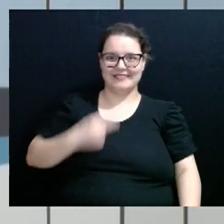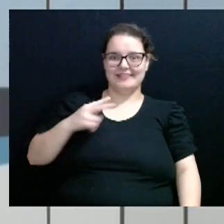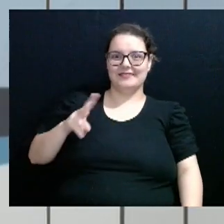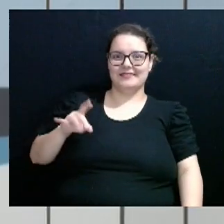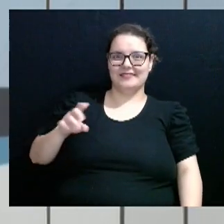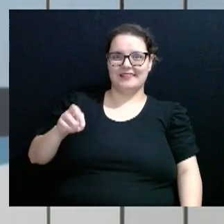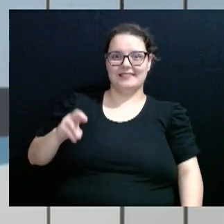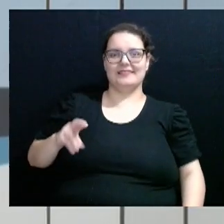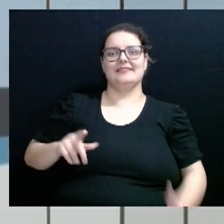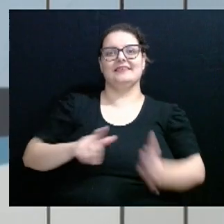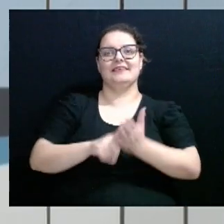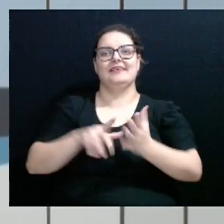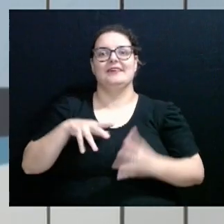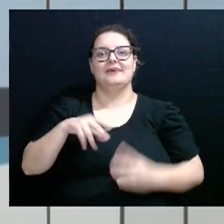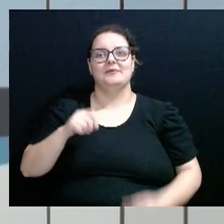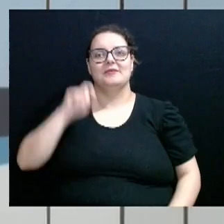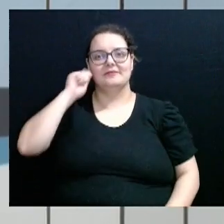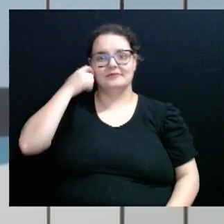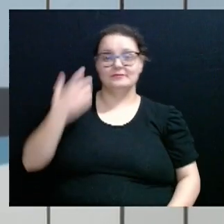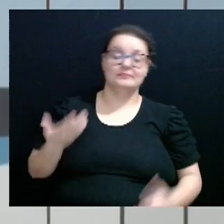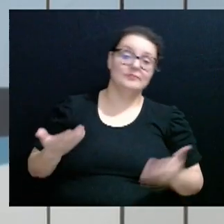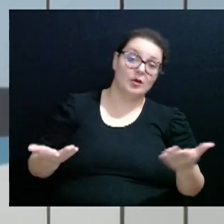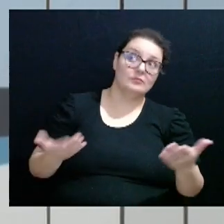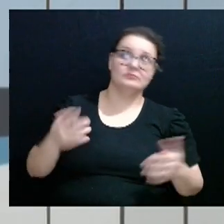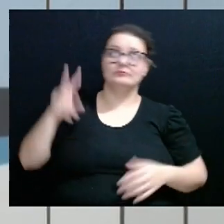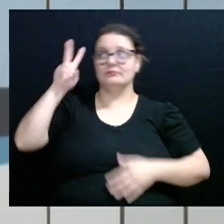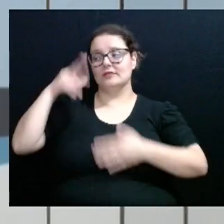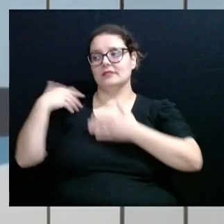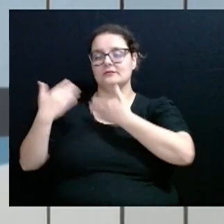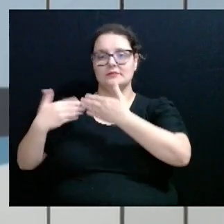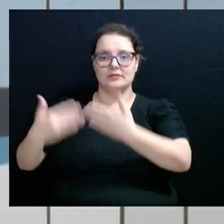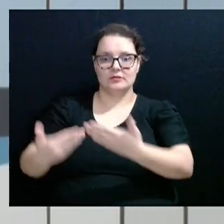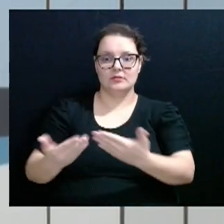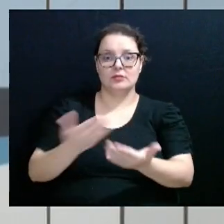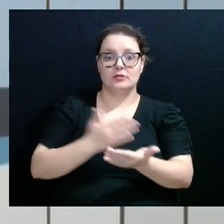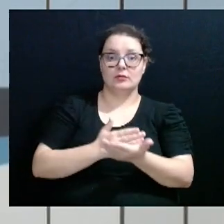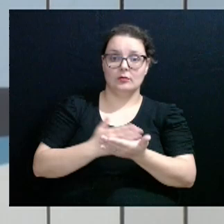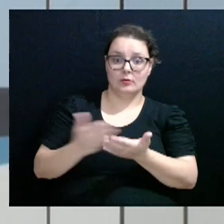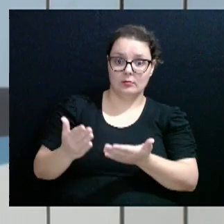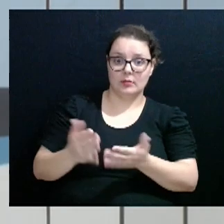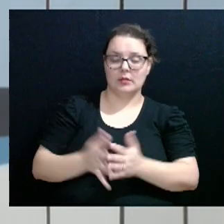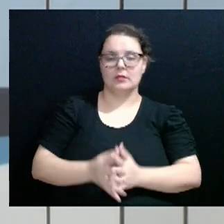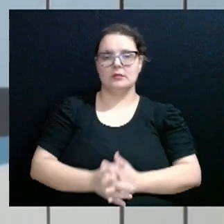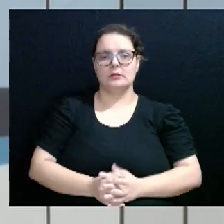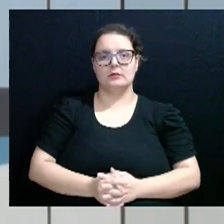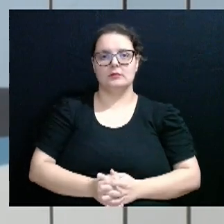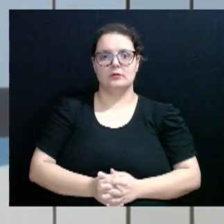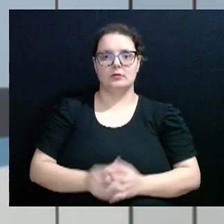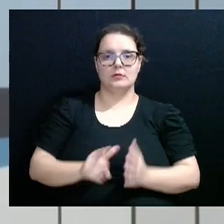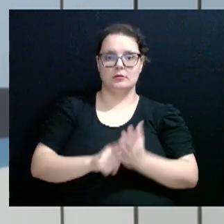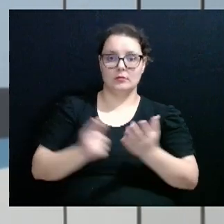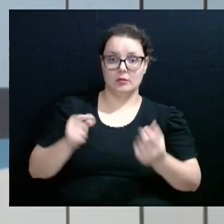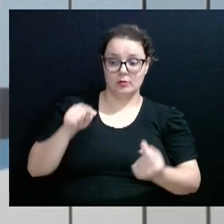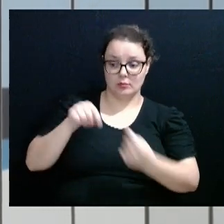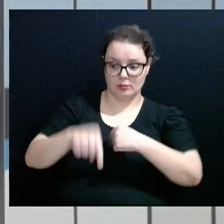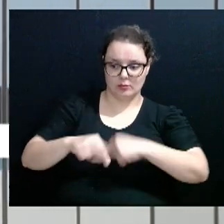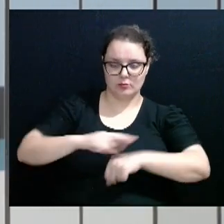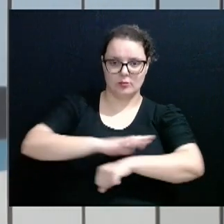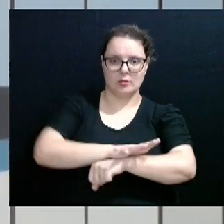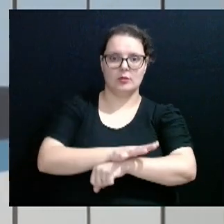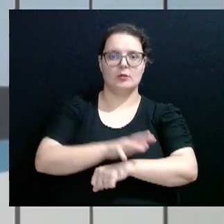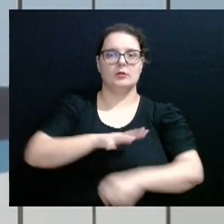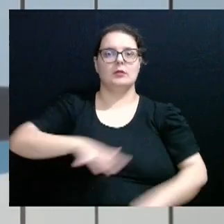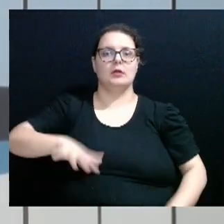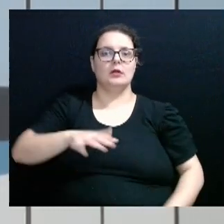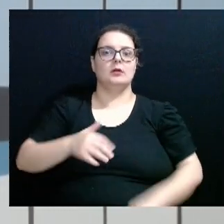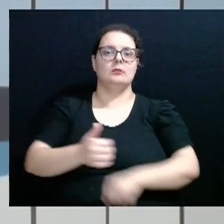Preta. Minha trajetória, né, ela inicia dentro do jornalismo antirracista no mercado profissional. A minha